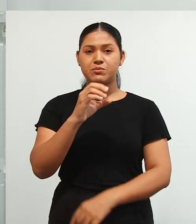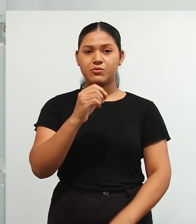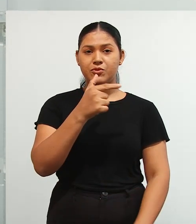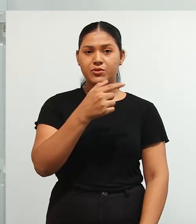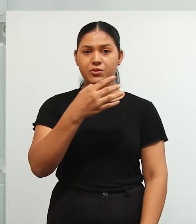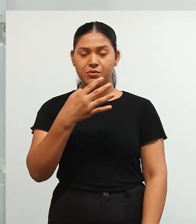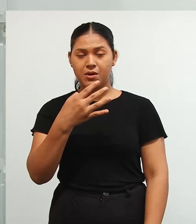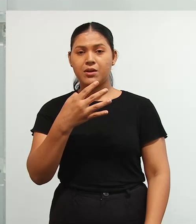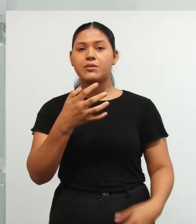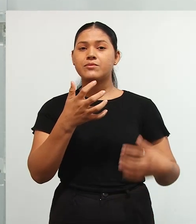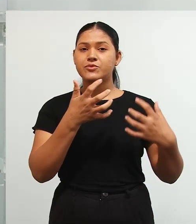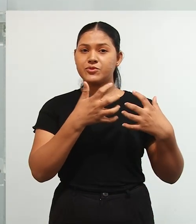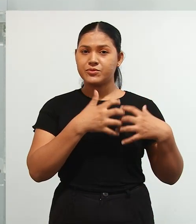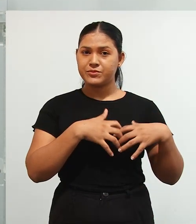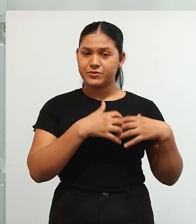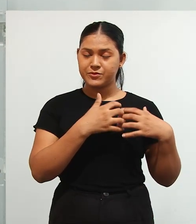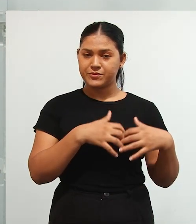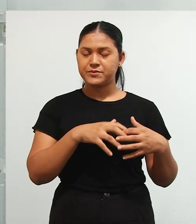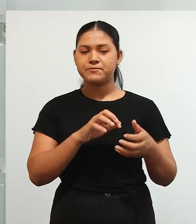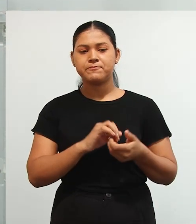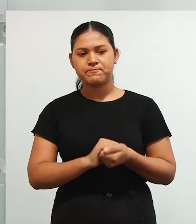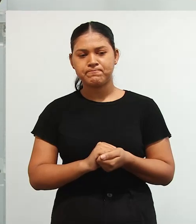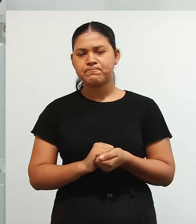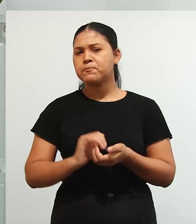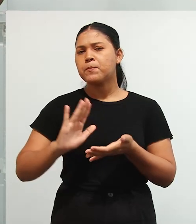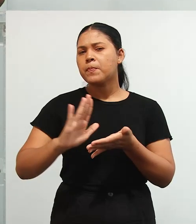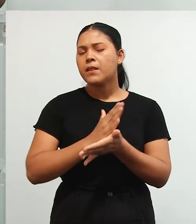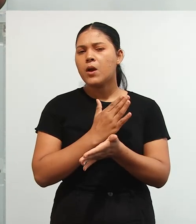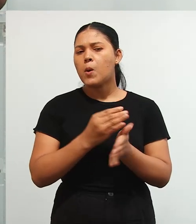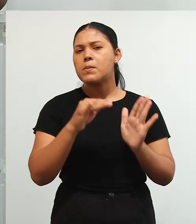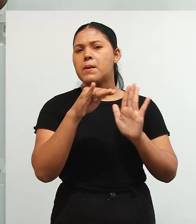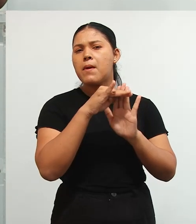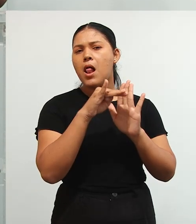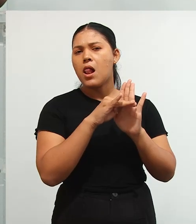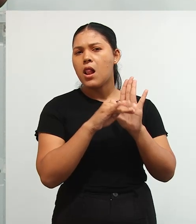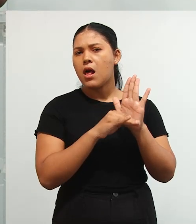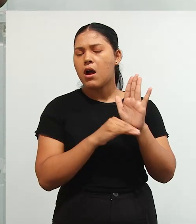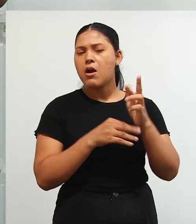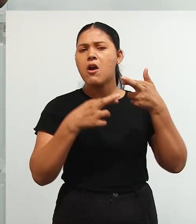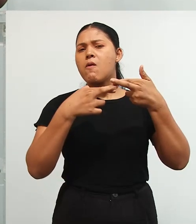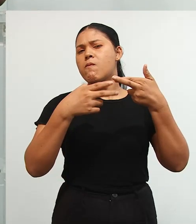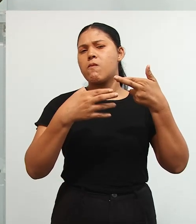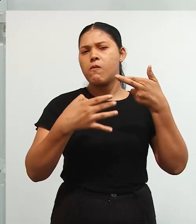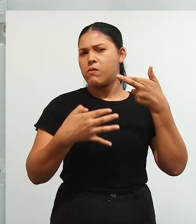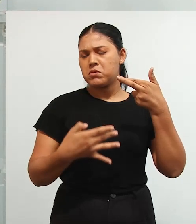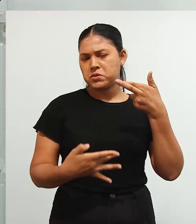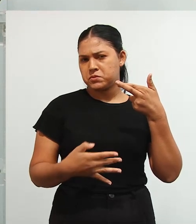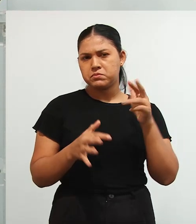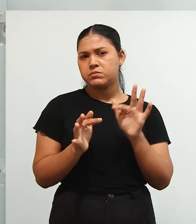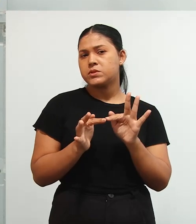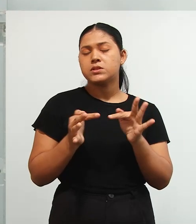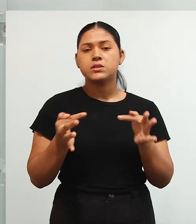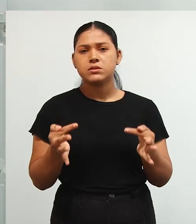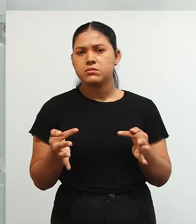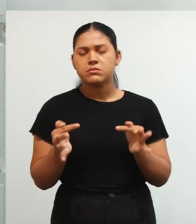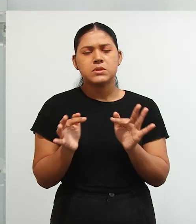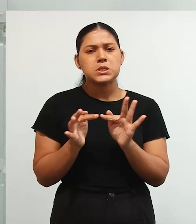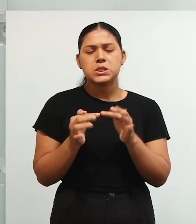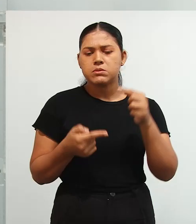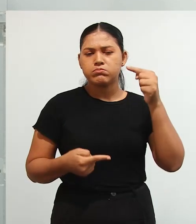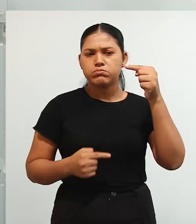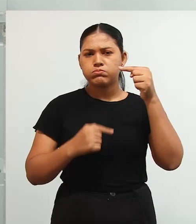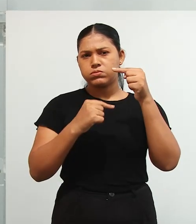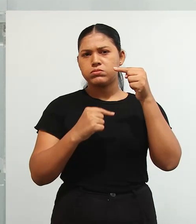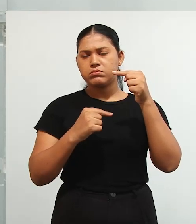Rondônia, eu deixo aqui algumas indicações bibliográficas. Eu tomei um cuidado, é uma relação bem